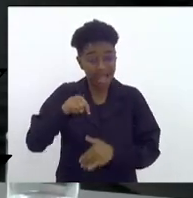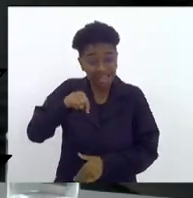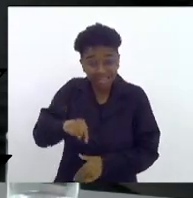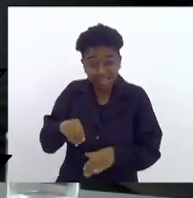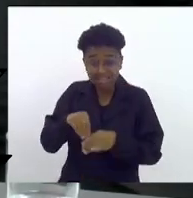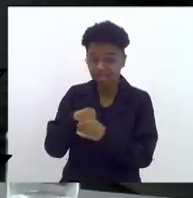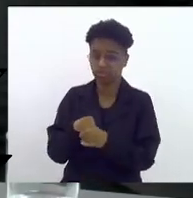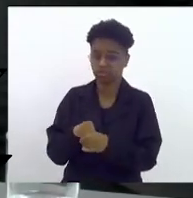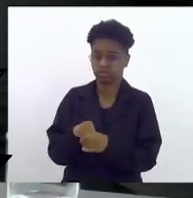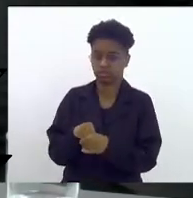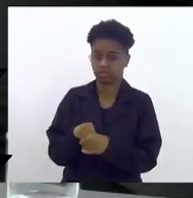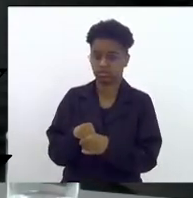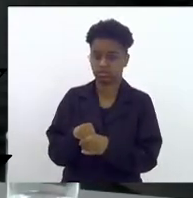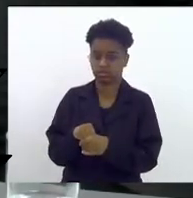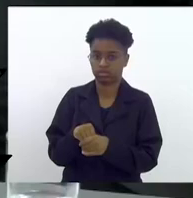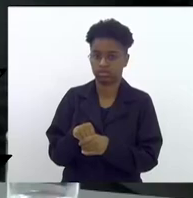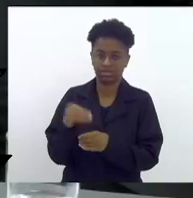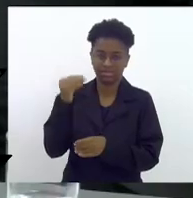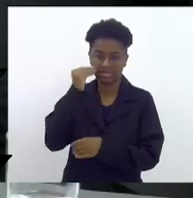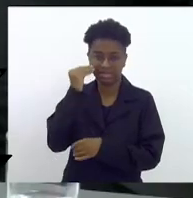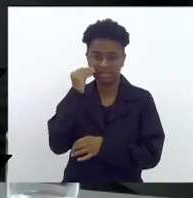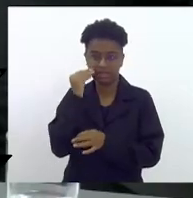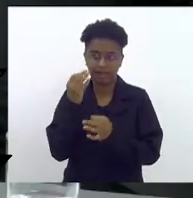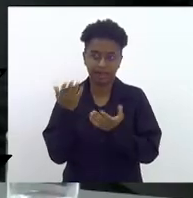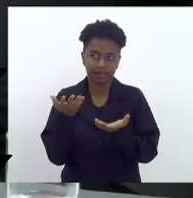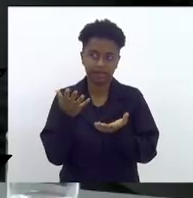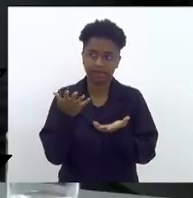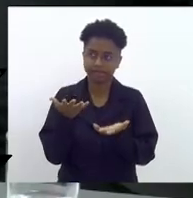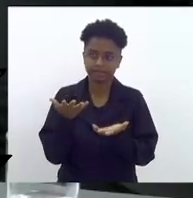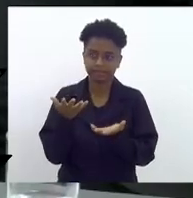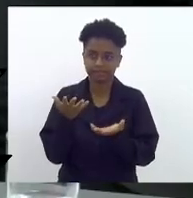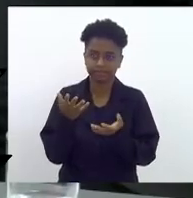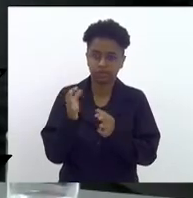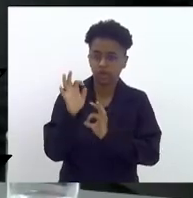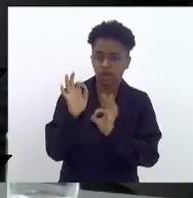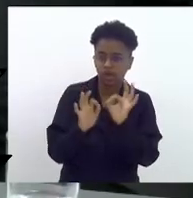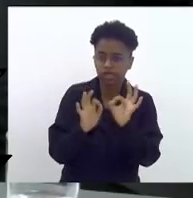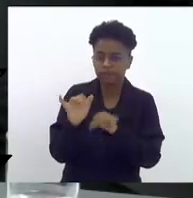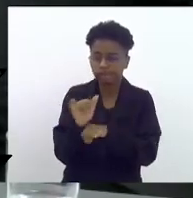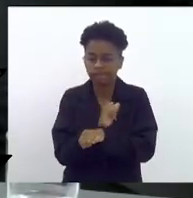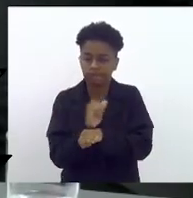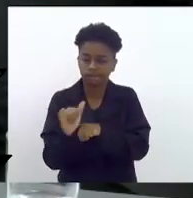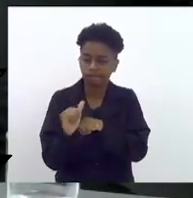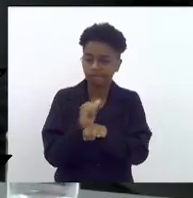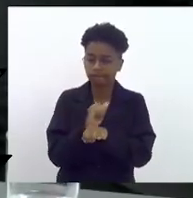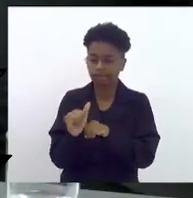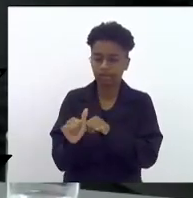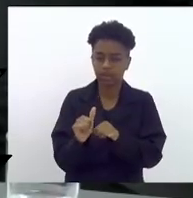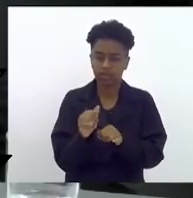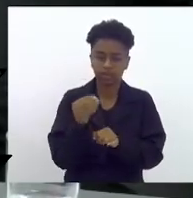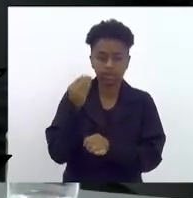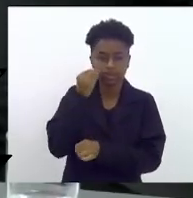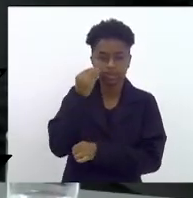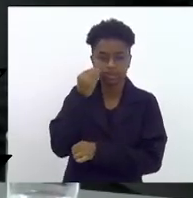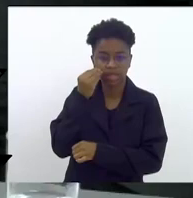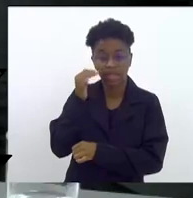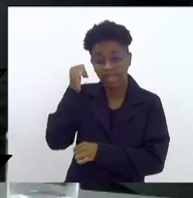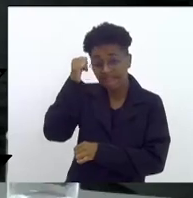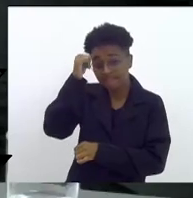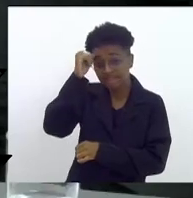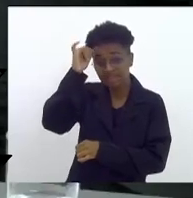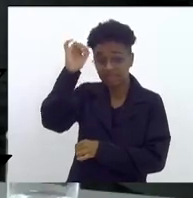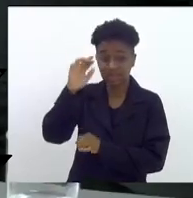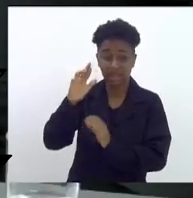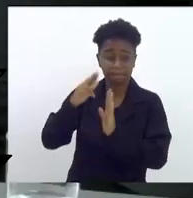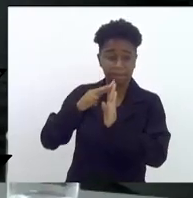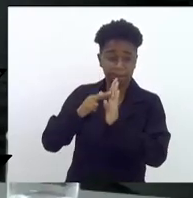para criar de certa forma uma uma rota de fuga vamos usar esse termo para a gente não cair lá nas